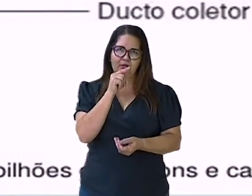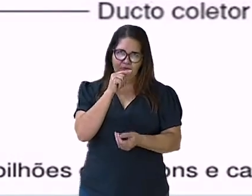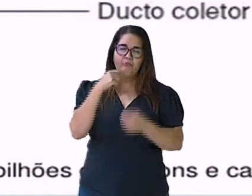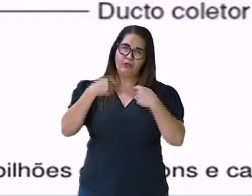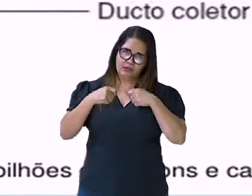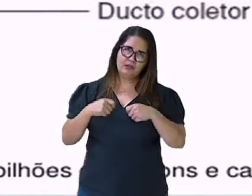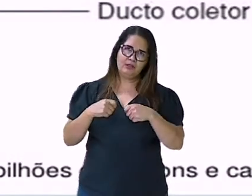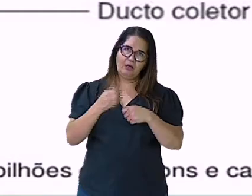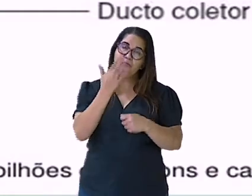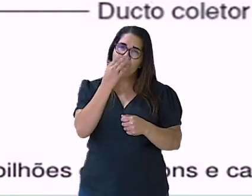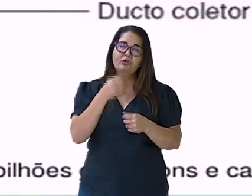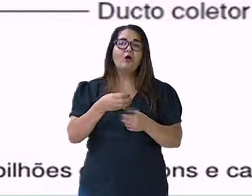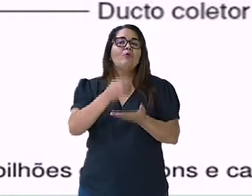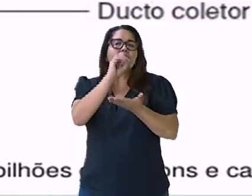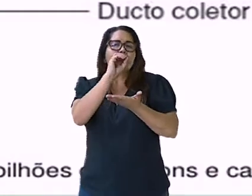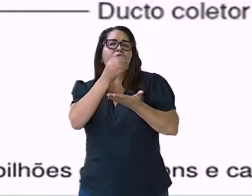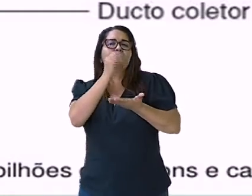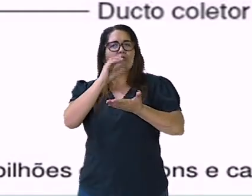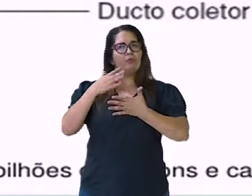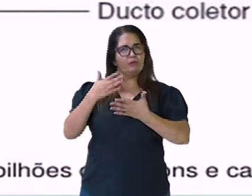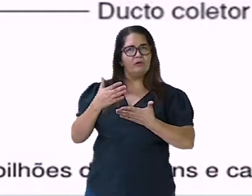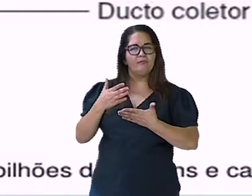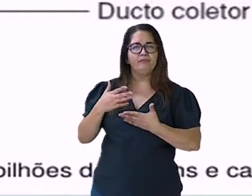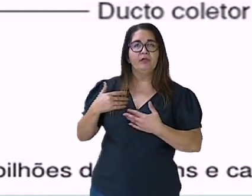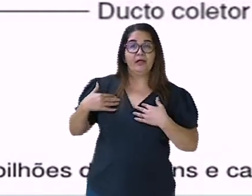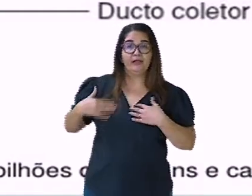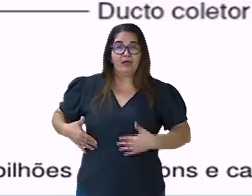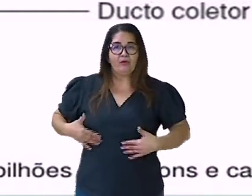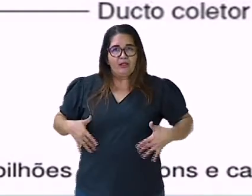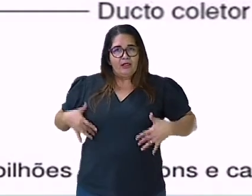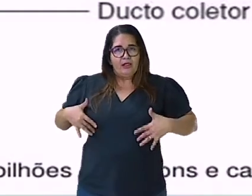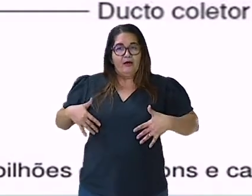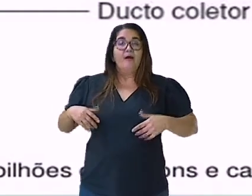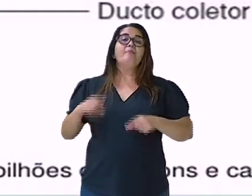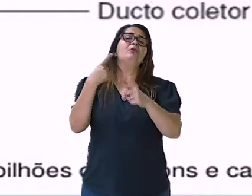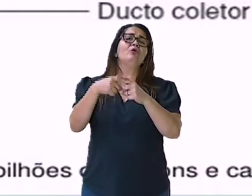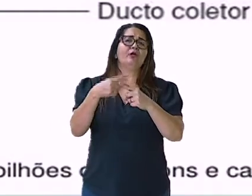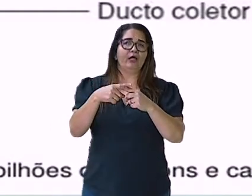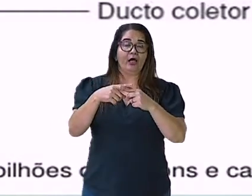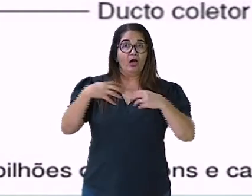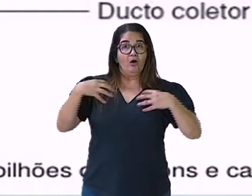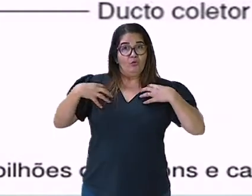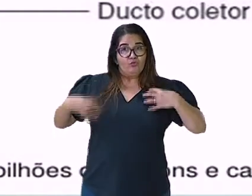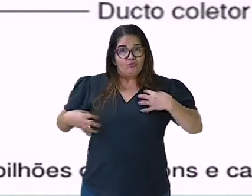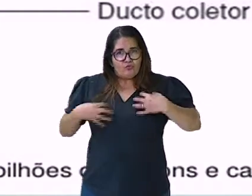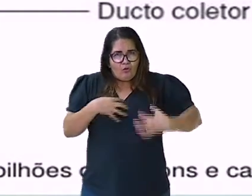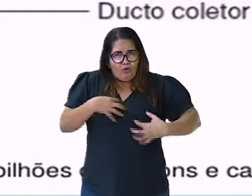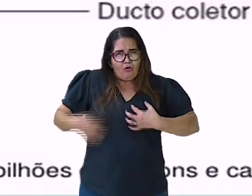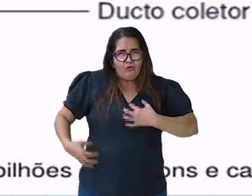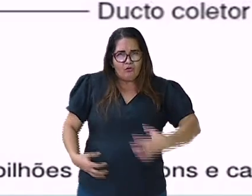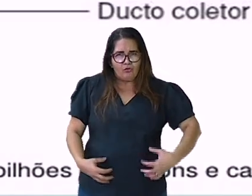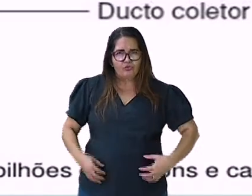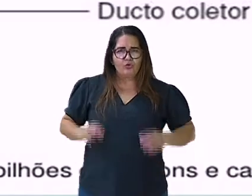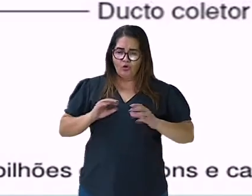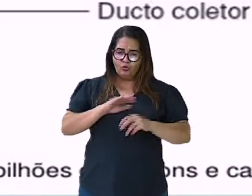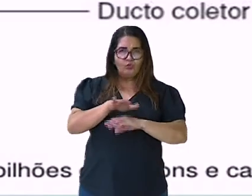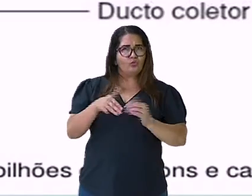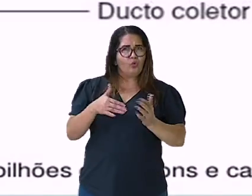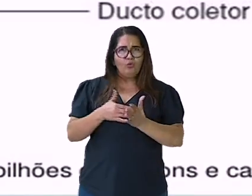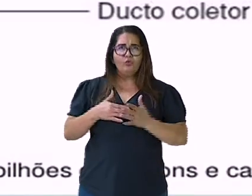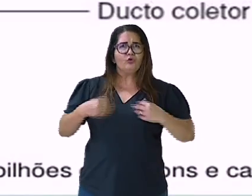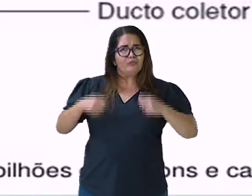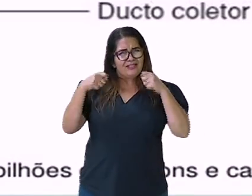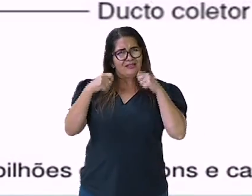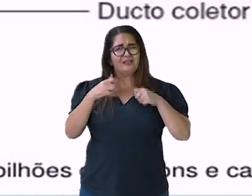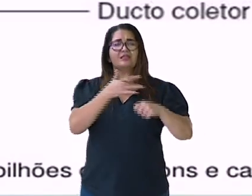sal que ele retira das substâncias que eu ingeri e faz o equilíbrio aí dessa quantidade